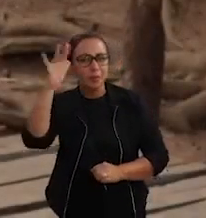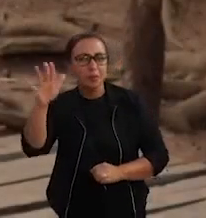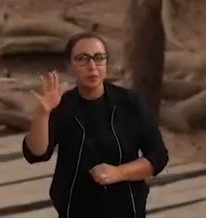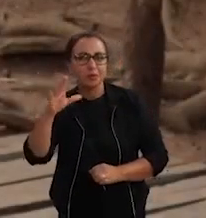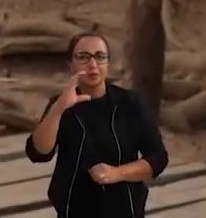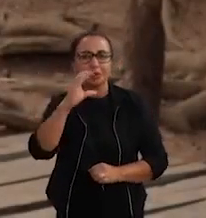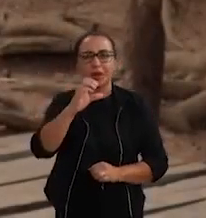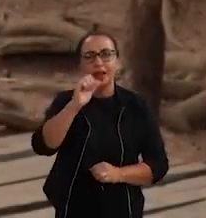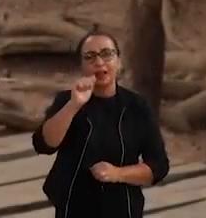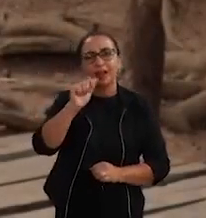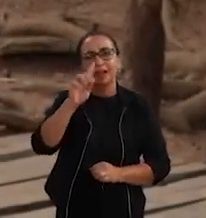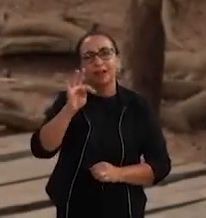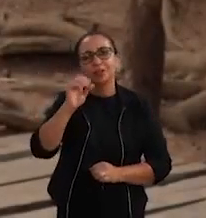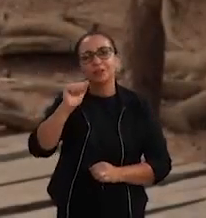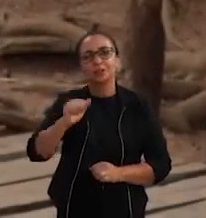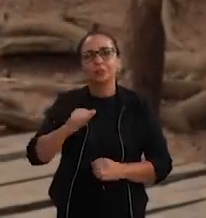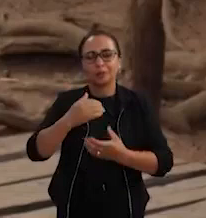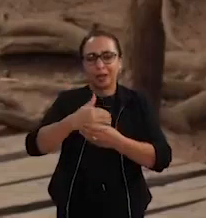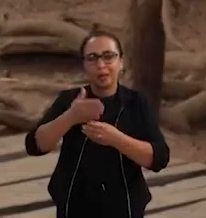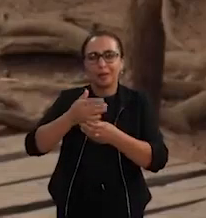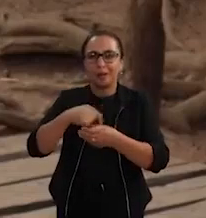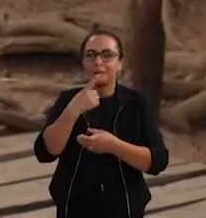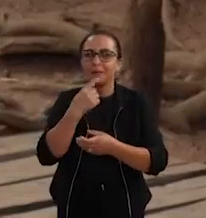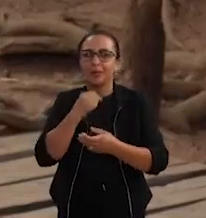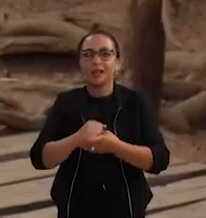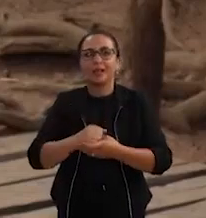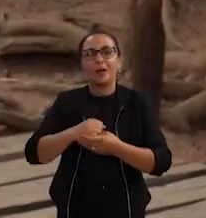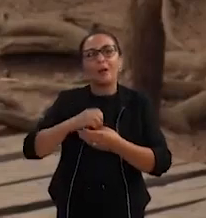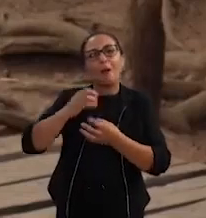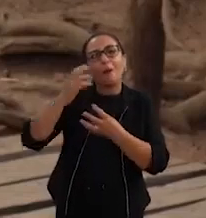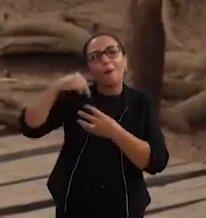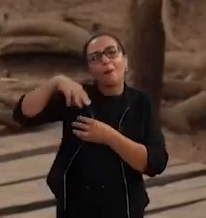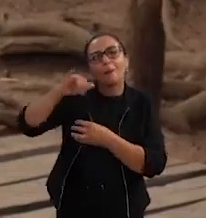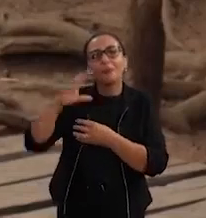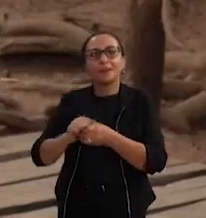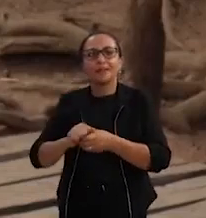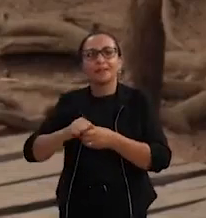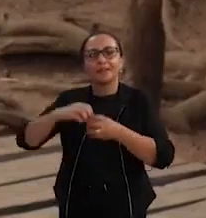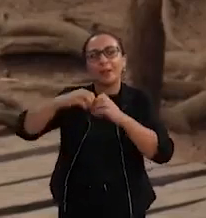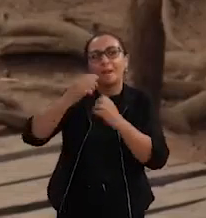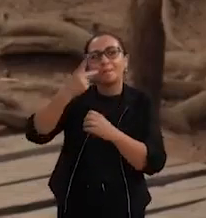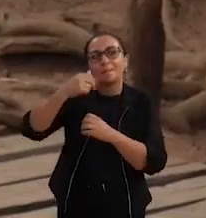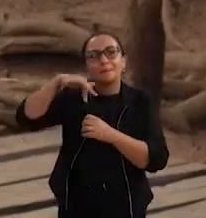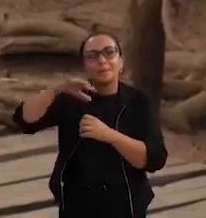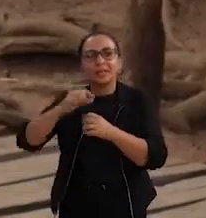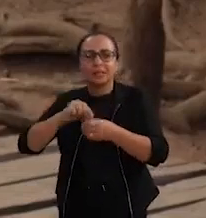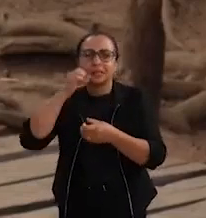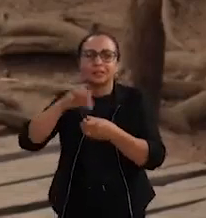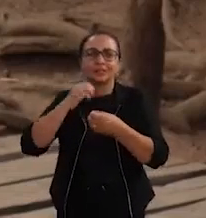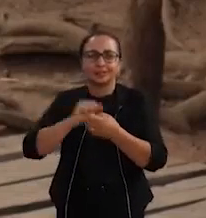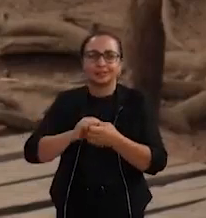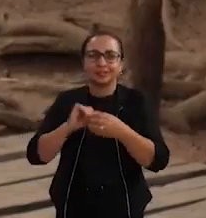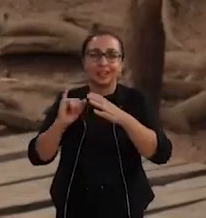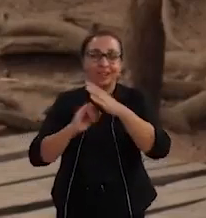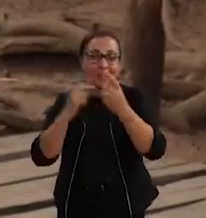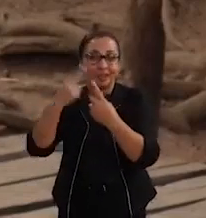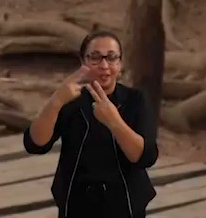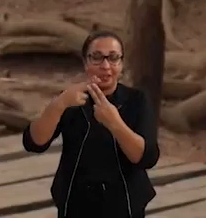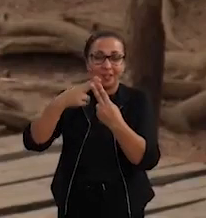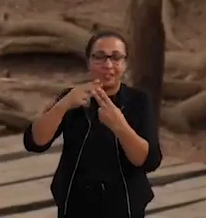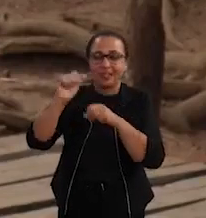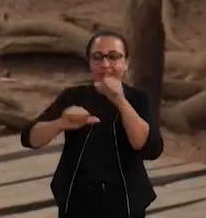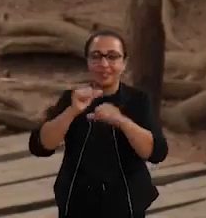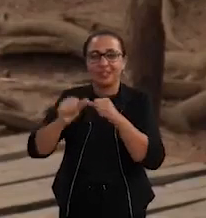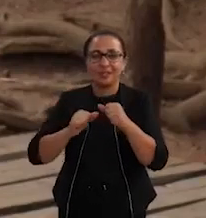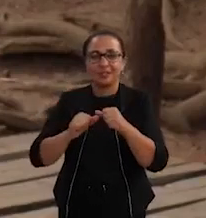Já imaginou o ketchup de beterraba? E que tal maionese de pinha? No sertão de Alagoas, pesquisadores do Instituto Federal